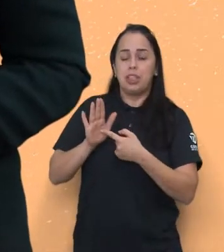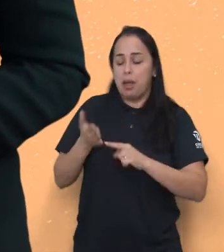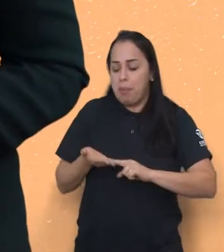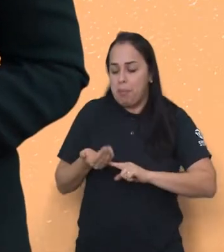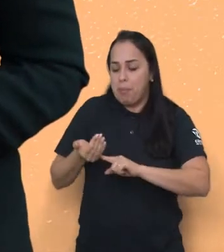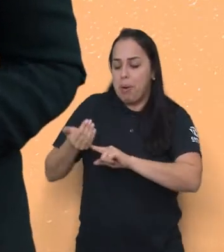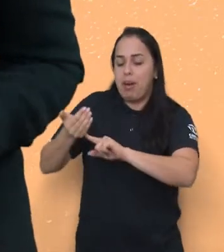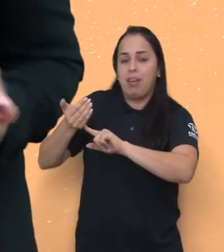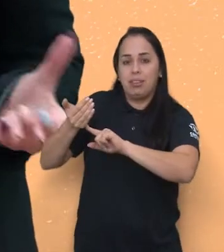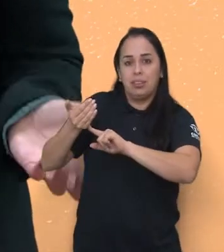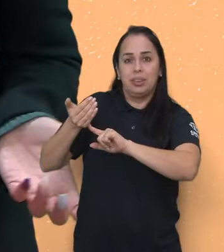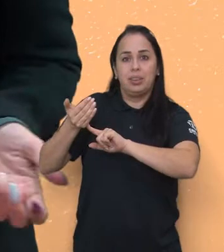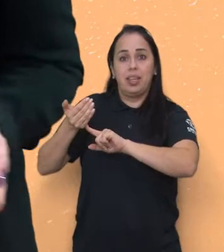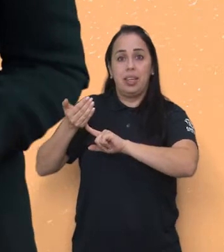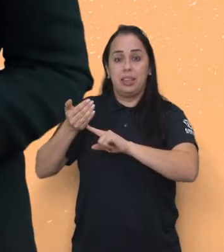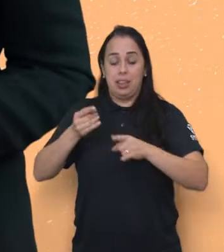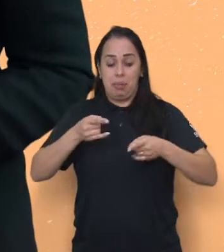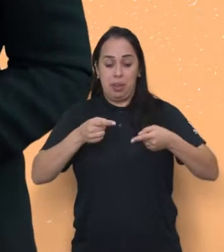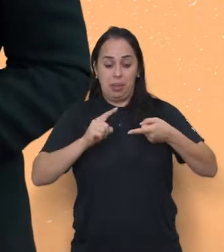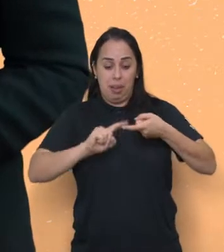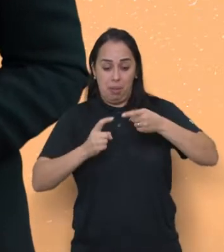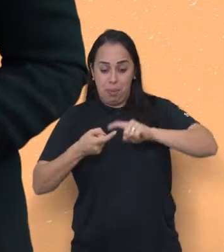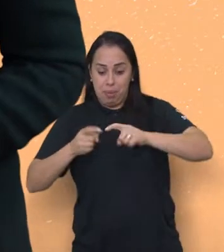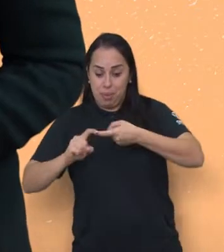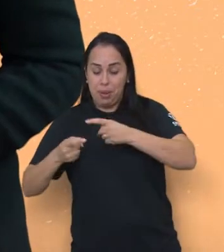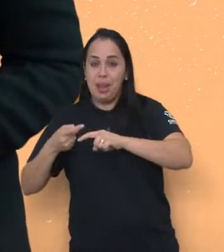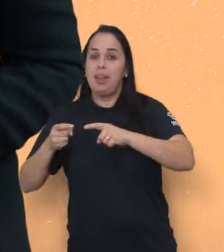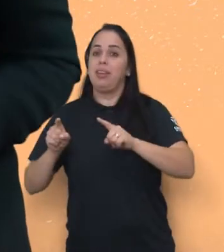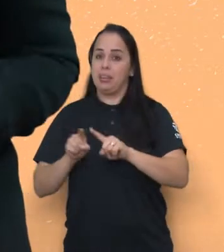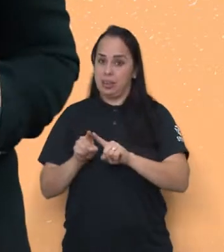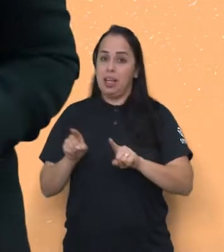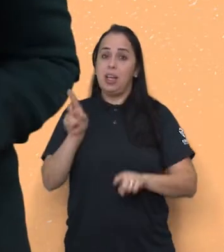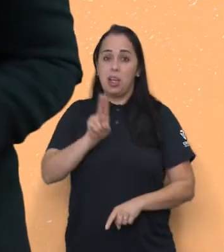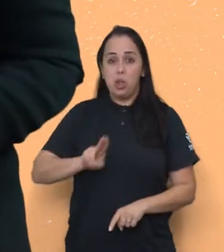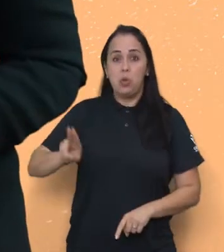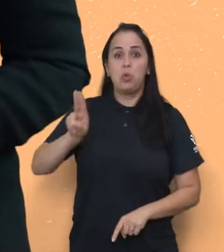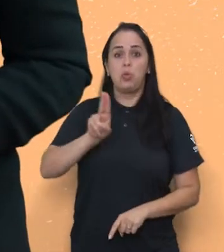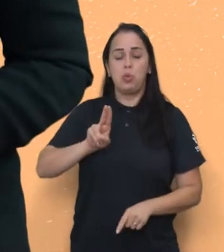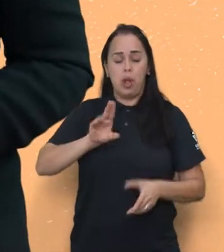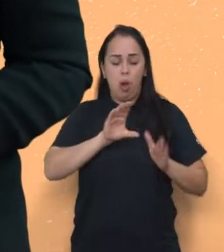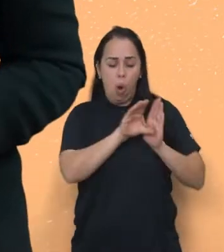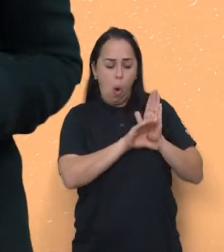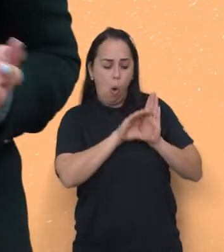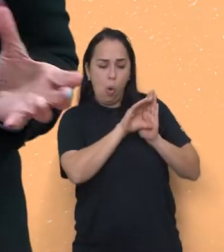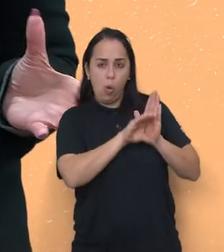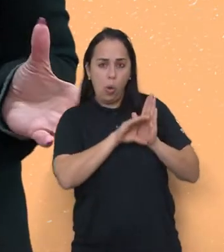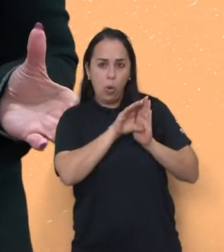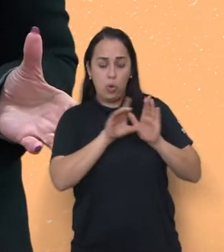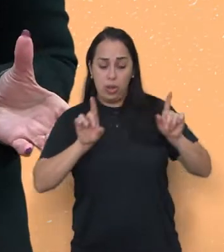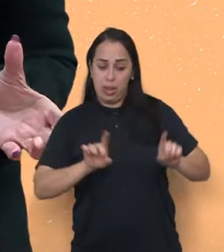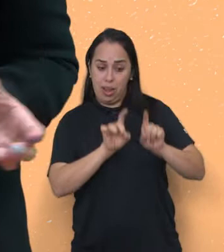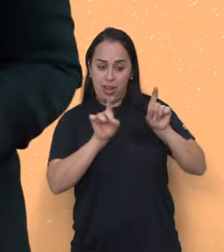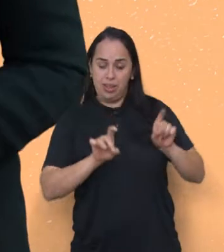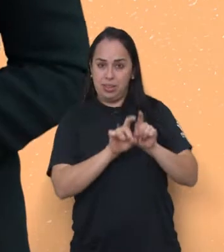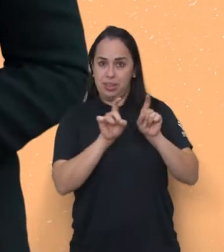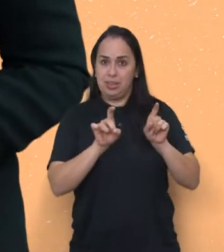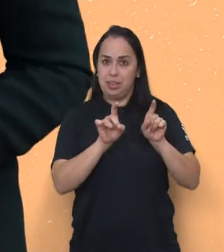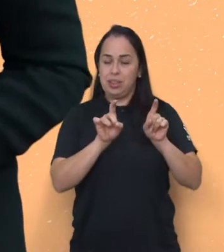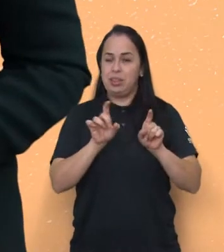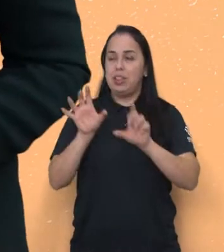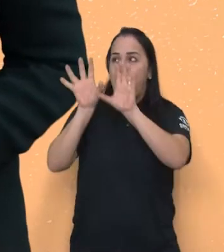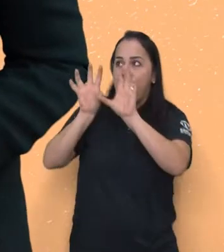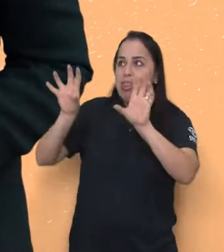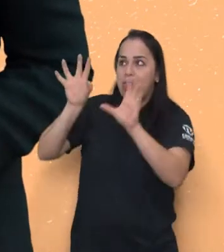algumas Tecnologias para automação e troca de dados e utiliza conceitos como da computação